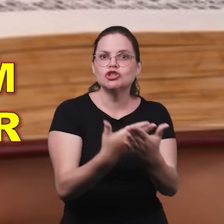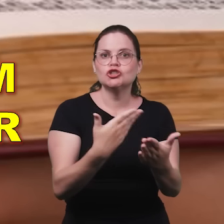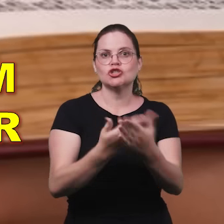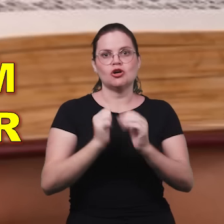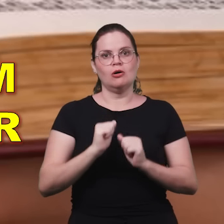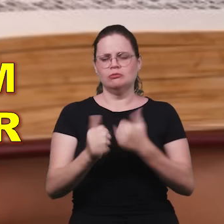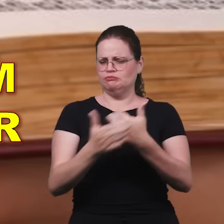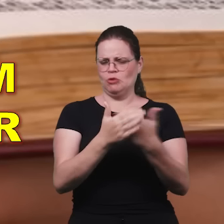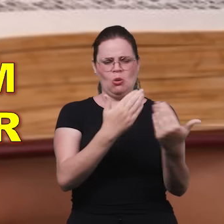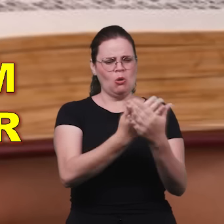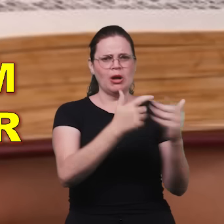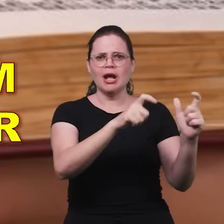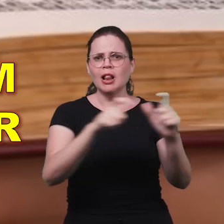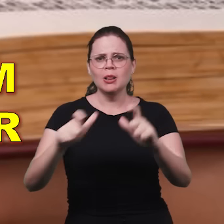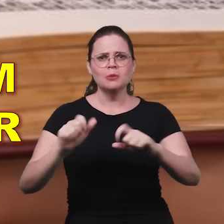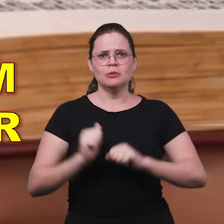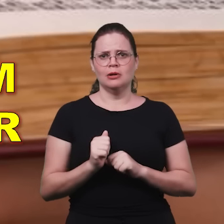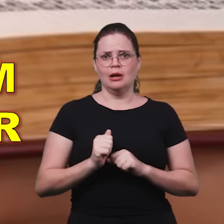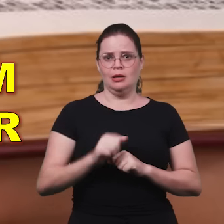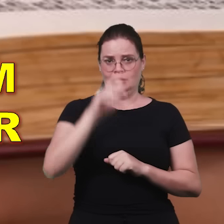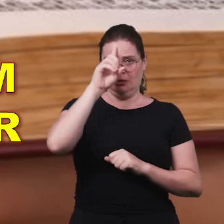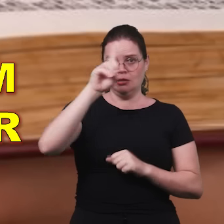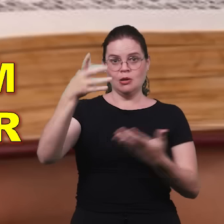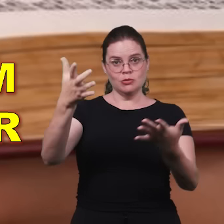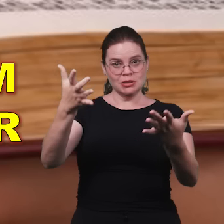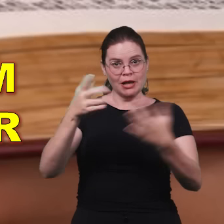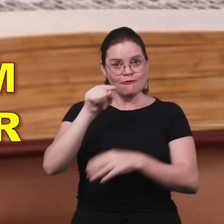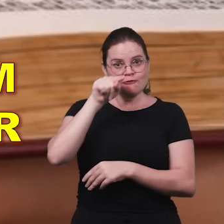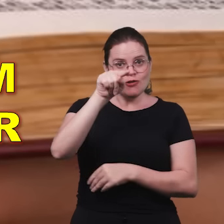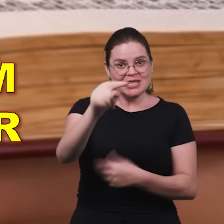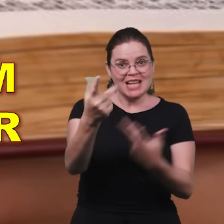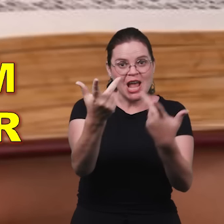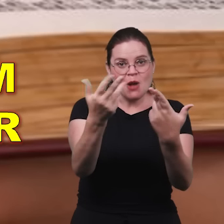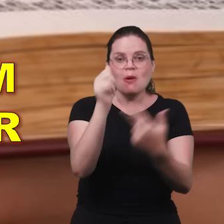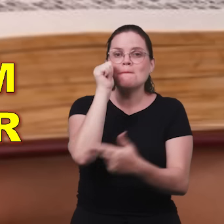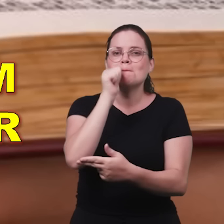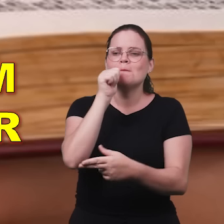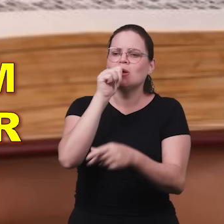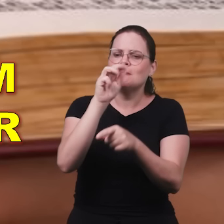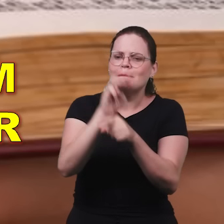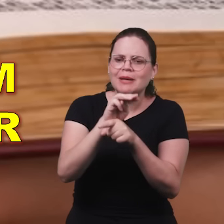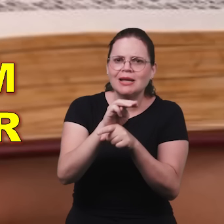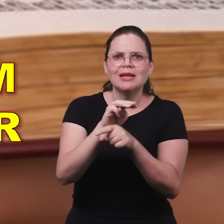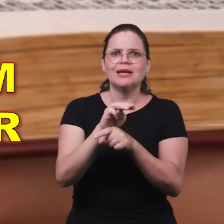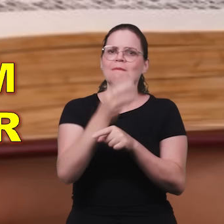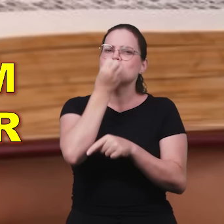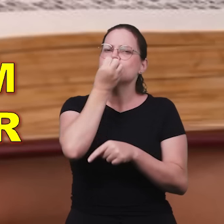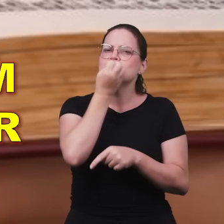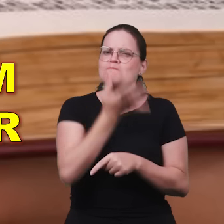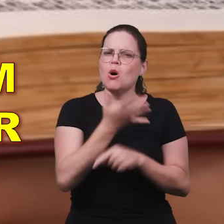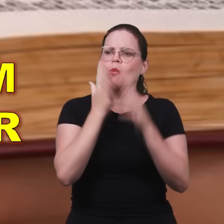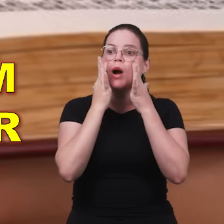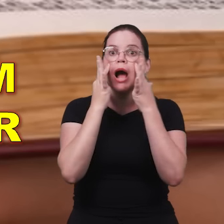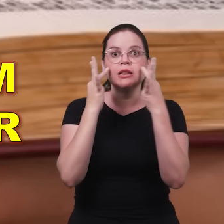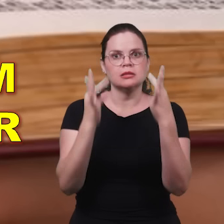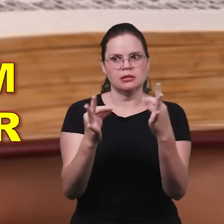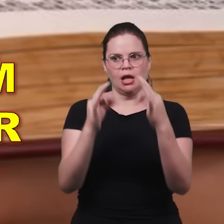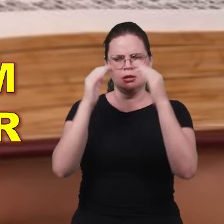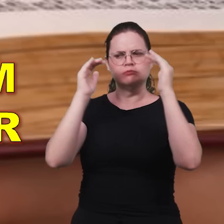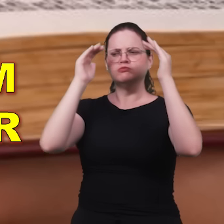usou Miriam. Deus quer levantar crianças cheias do Espírito Santo,